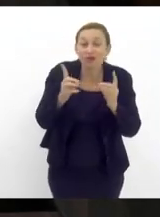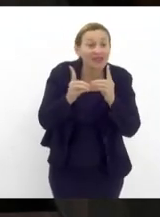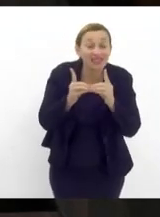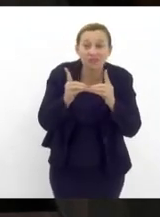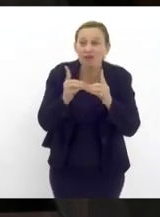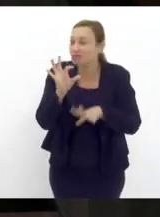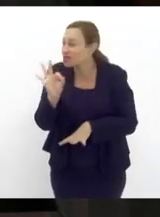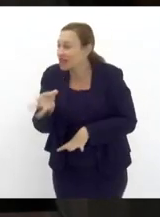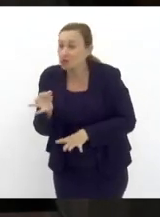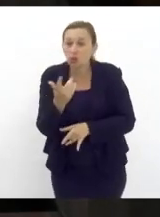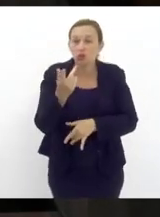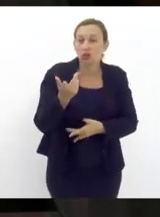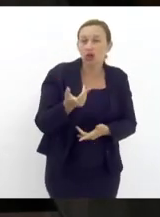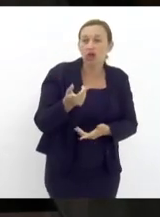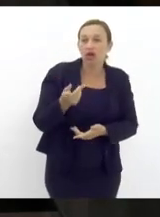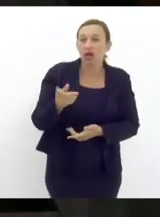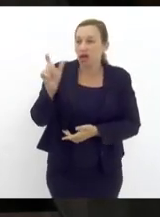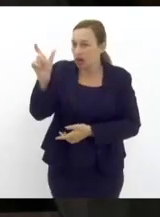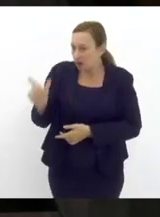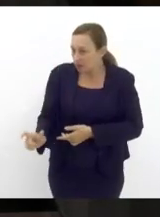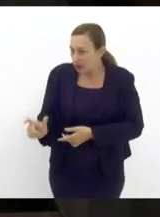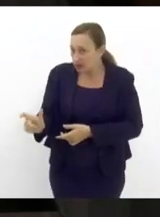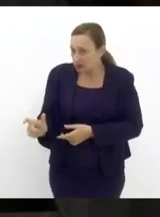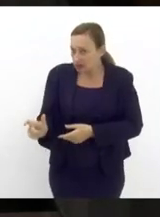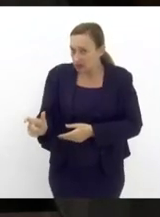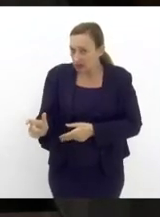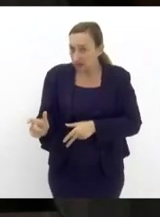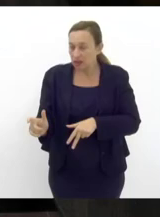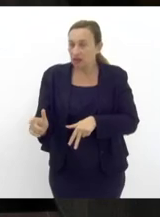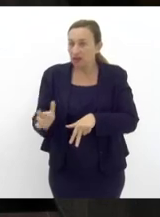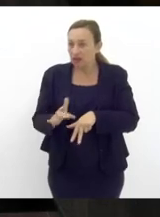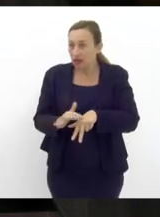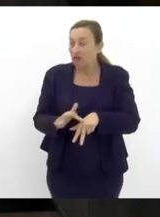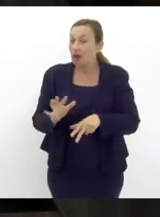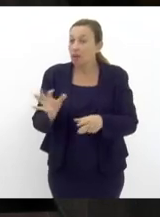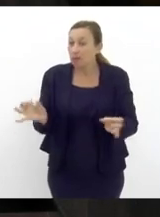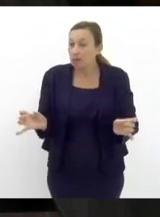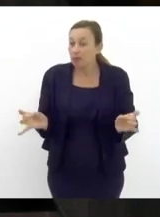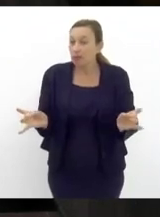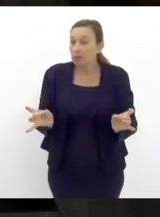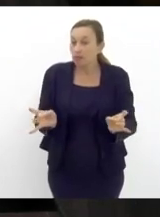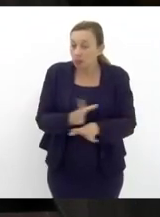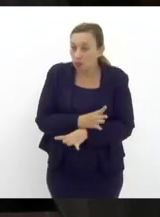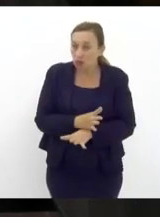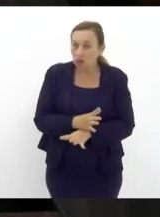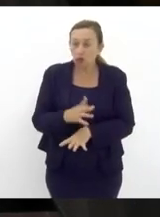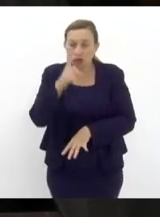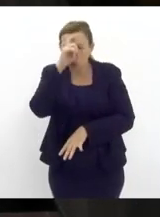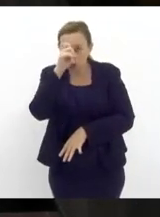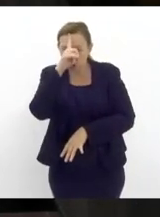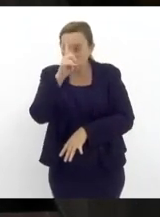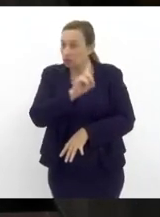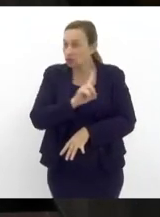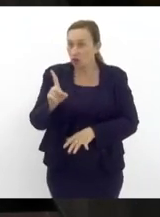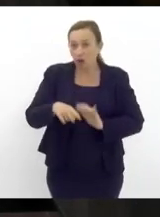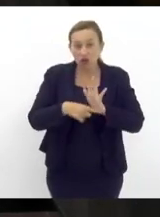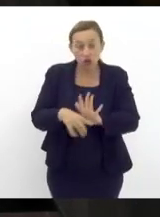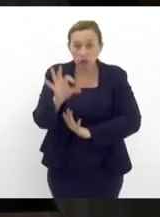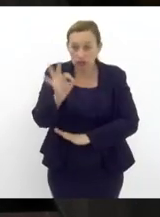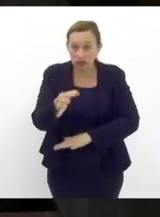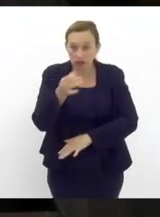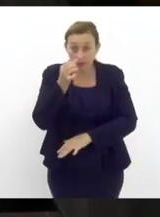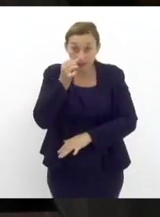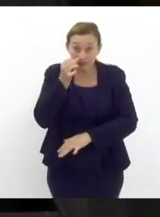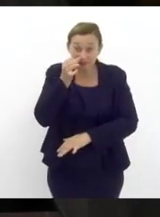segundo o paciente estava regulado para que se fizesse e o hospital não fez o devido atendimento eu aqui